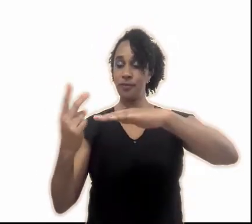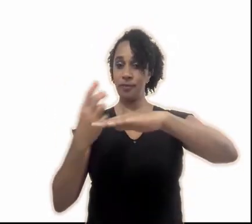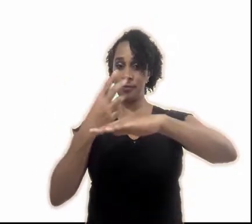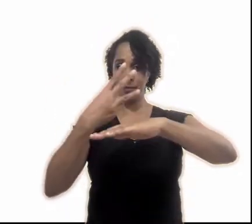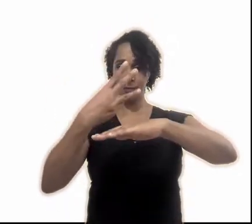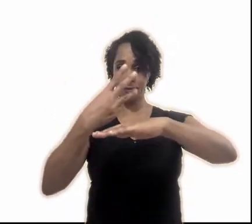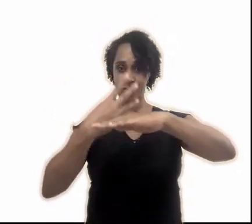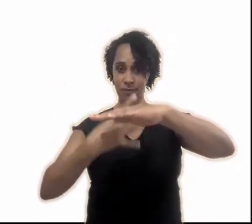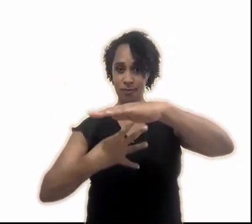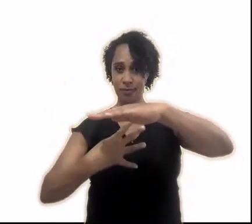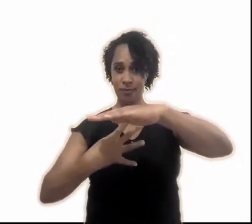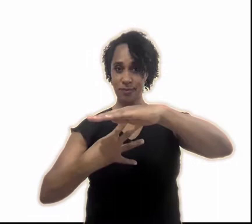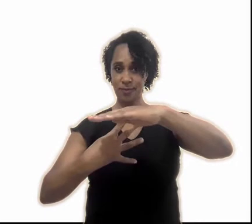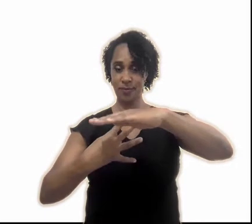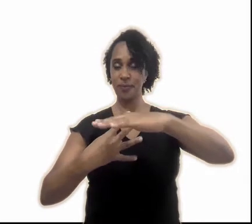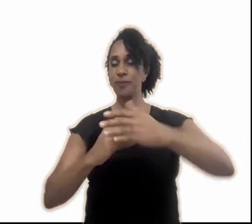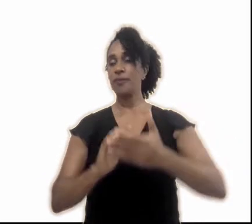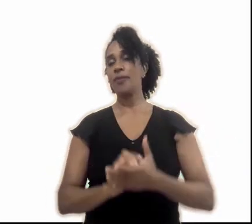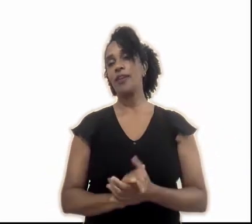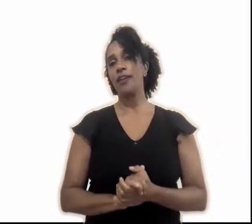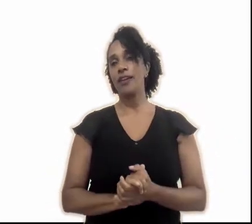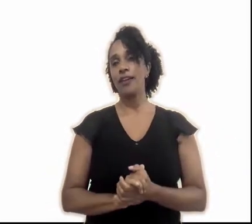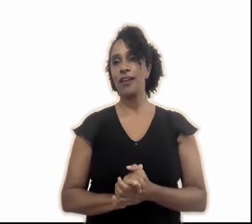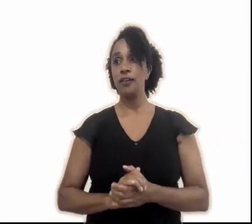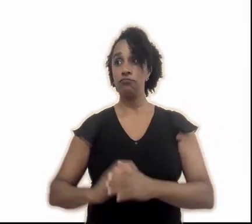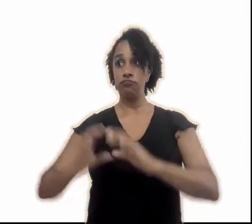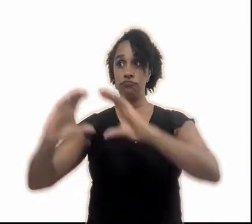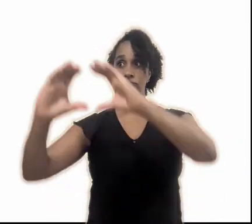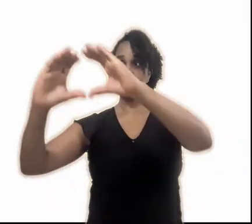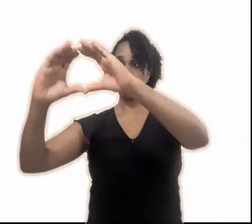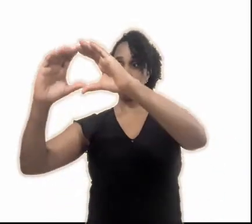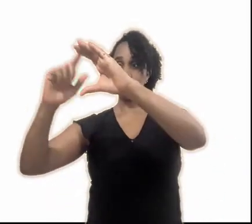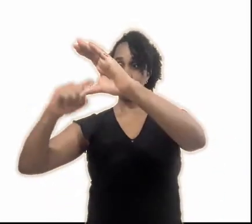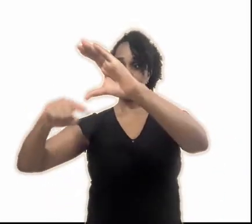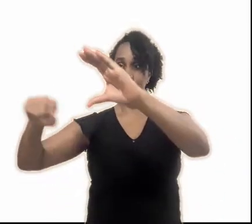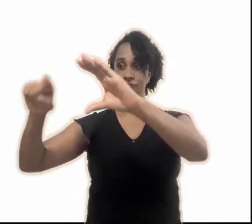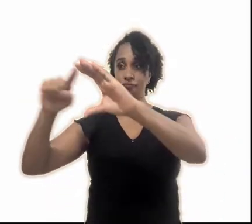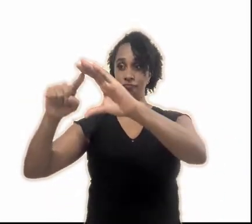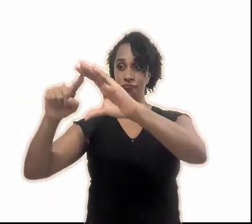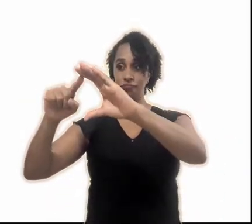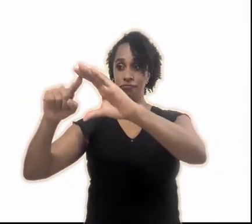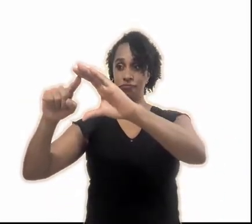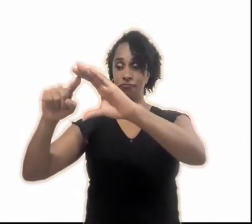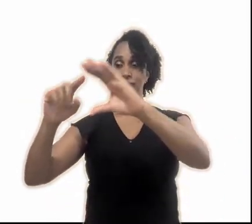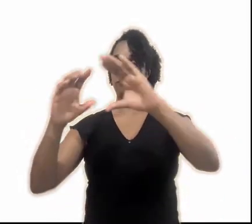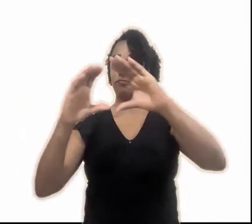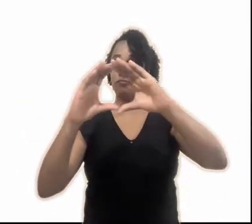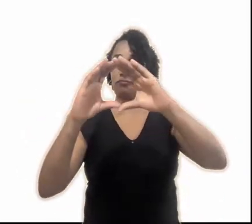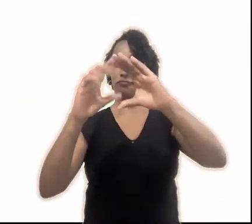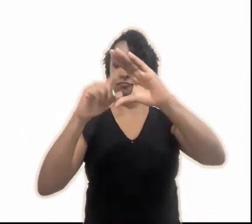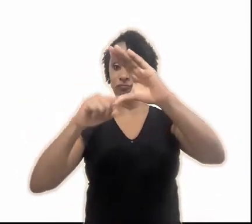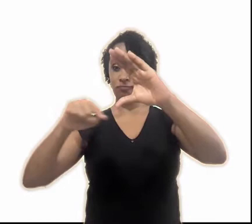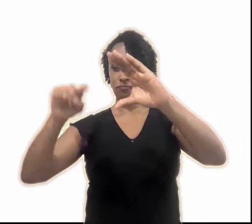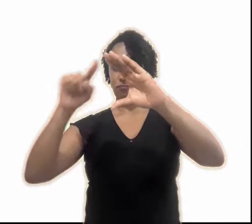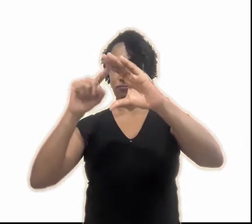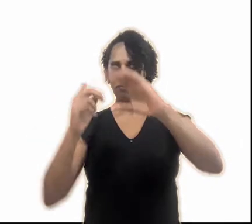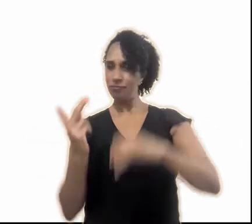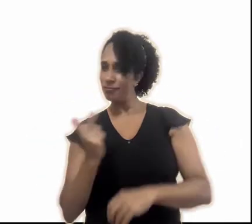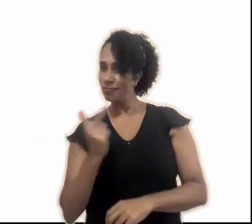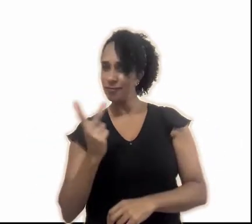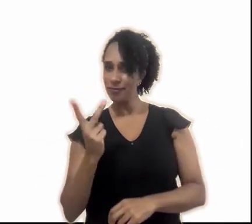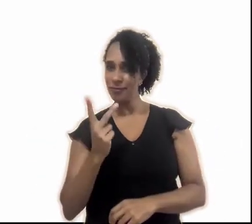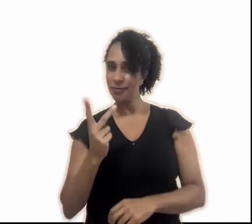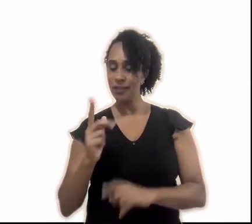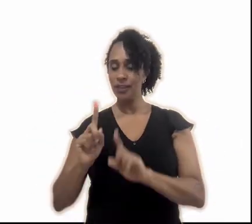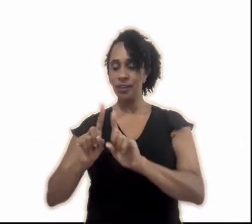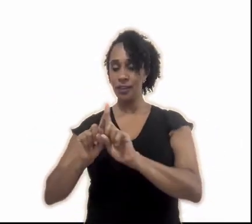Temos um círculo aqui representando um inteiro, uma unidade de inteiro. Um outro círculo representando outra unidade de